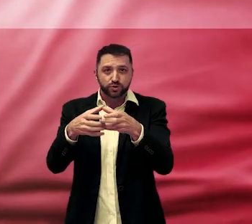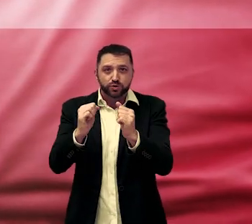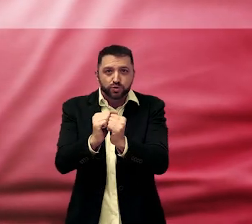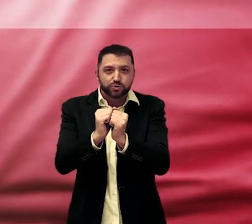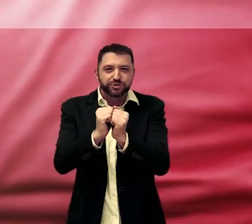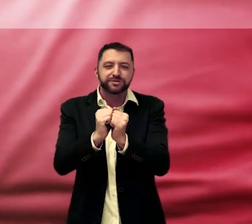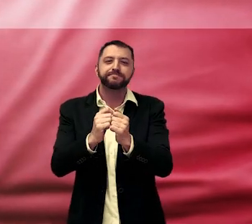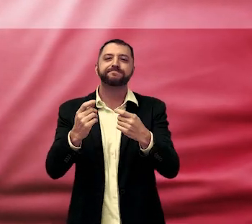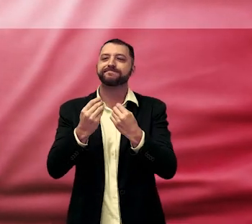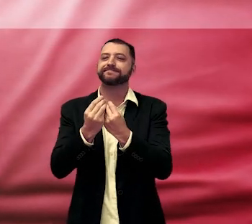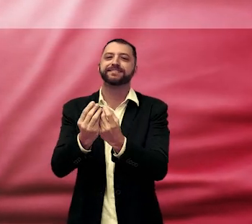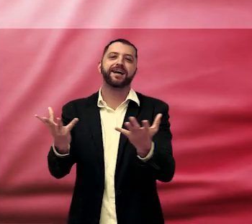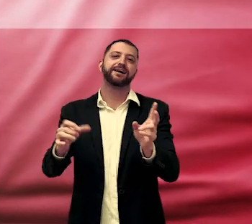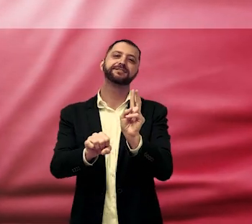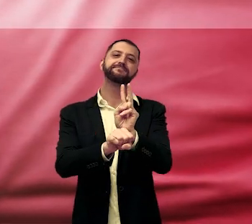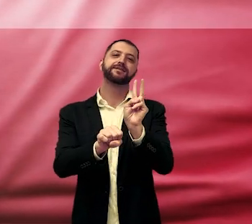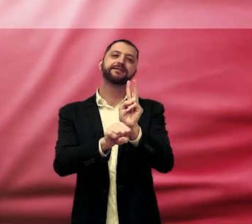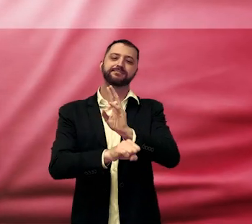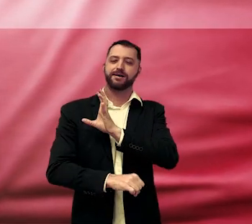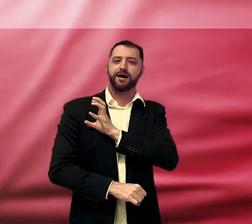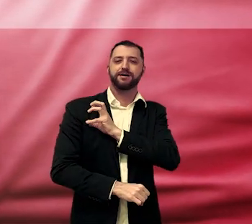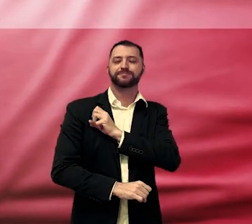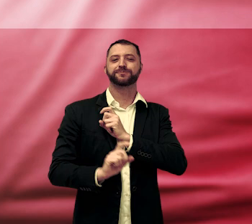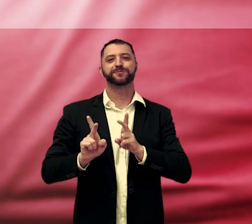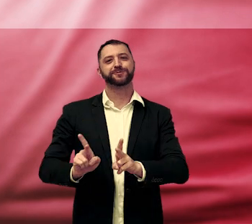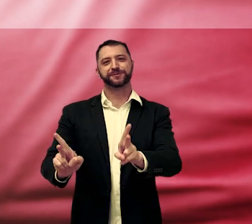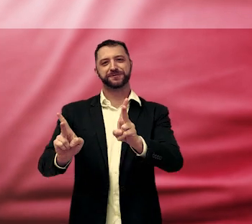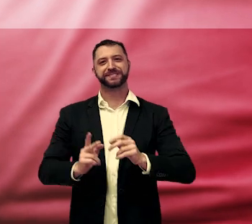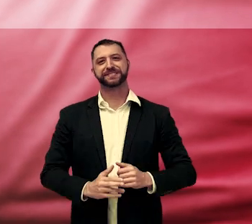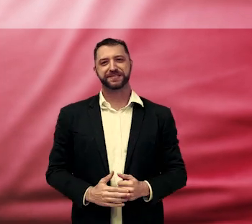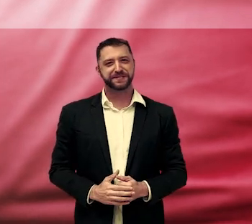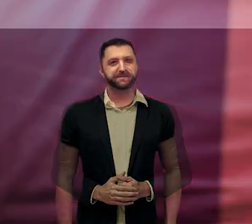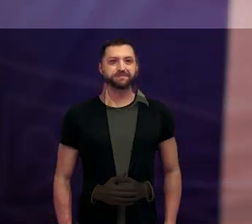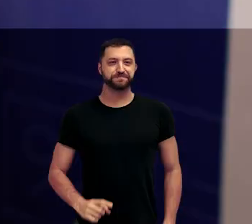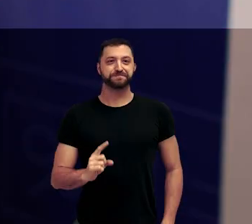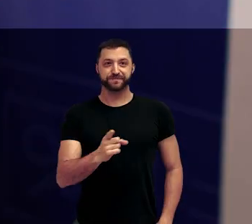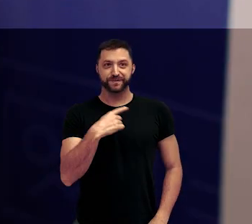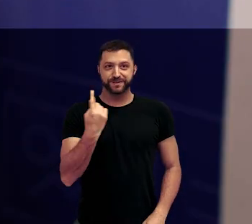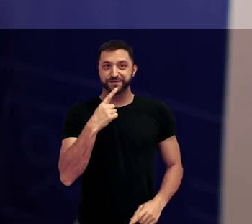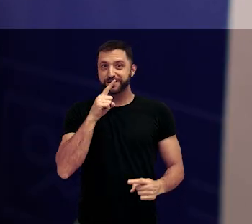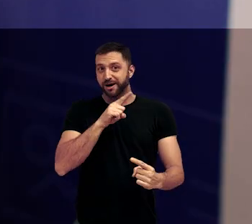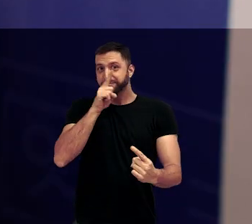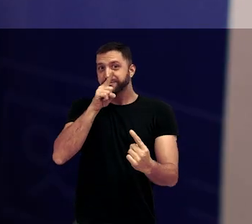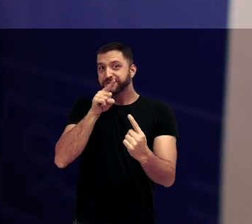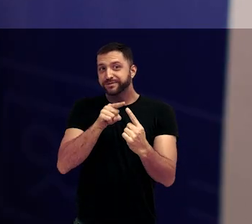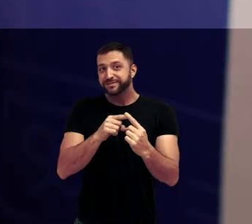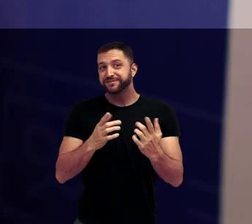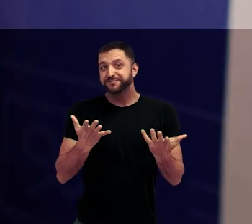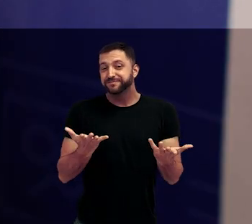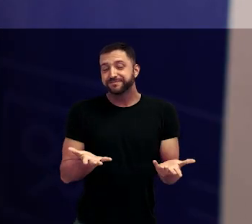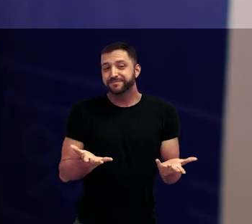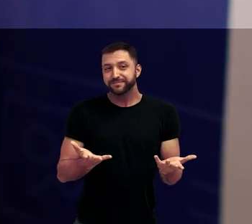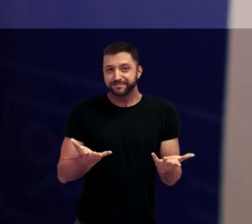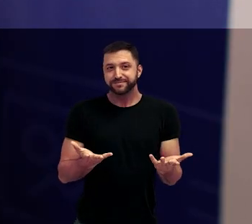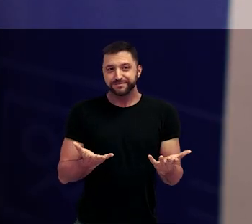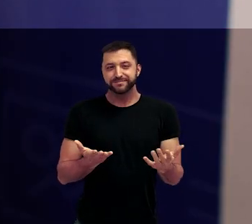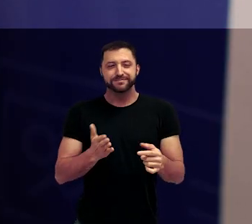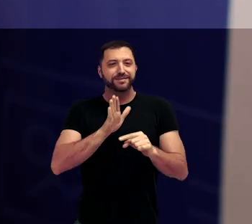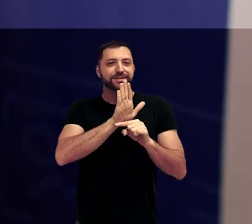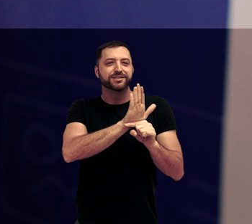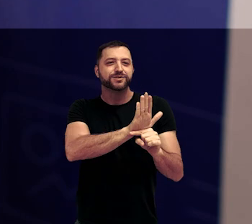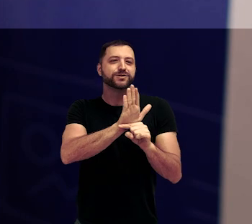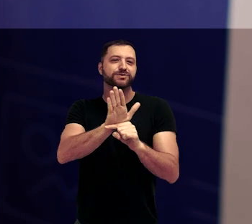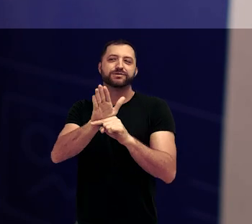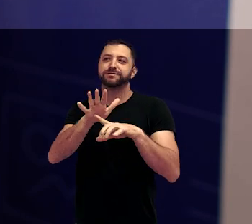podem fortalecer essa corrente de esperança e amor. Nossa missão aqui é fazer mais